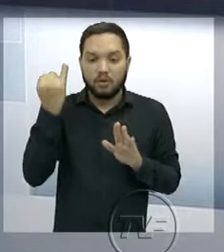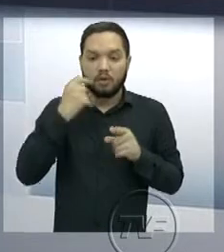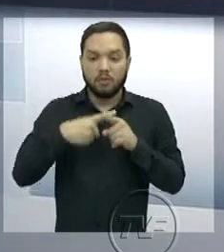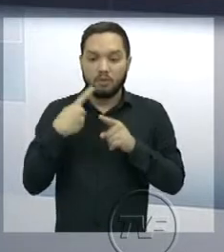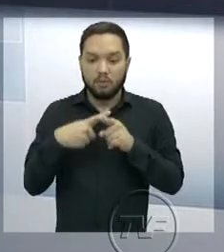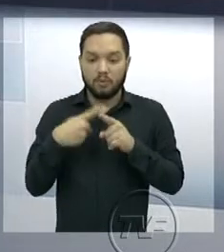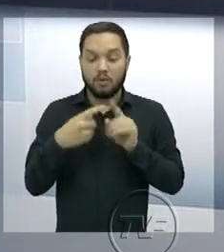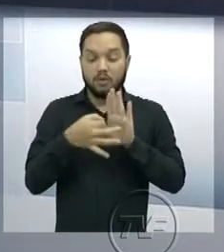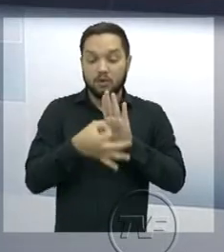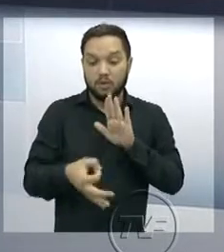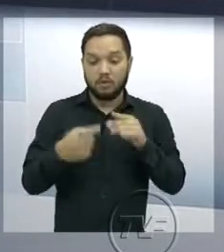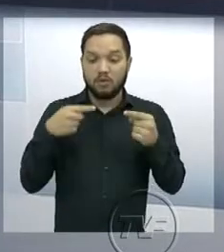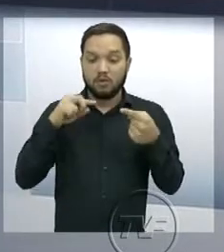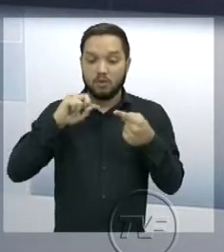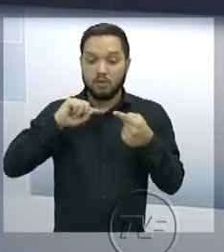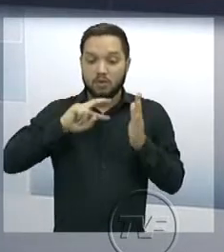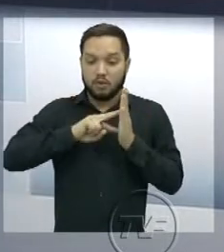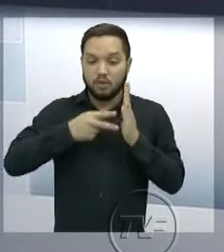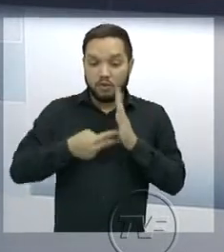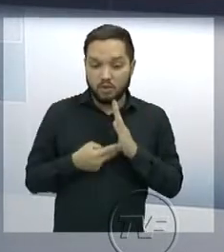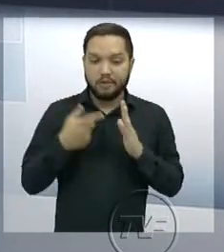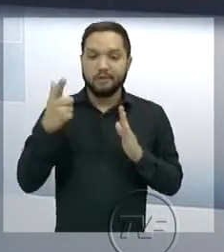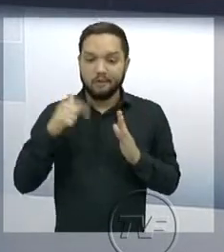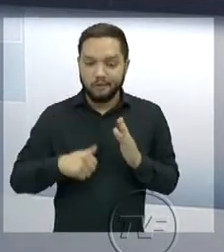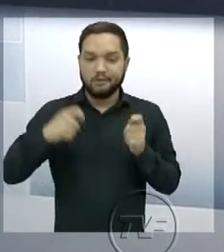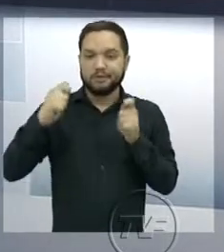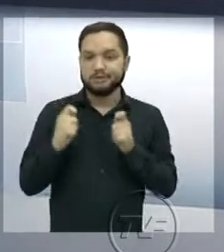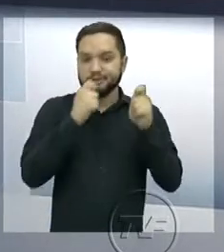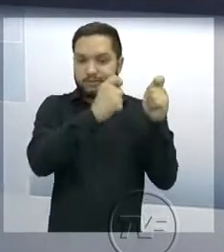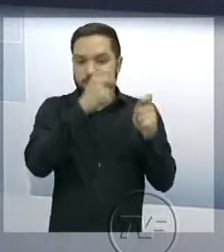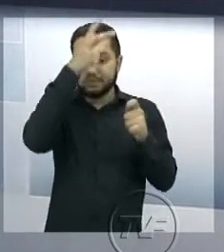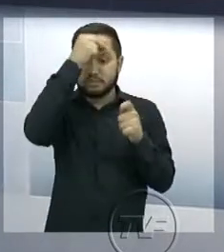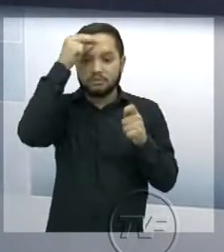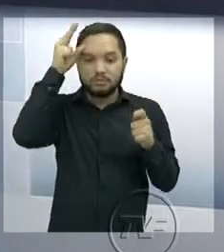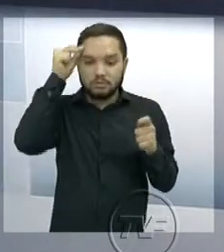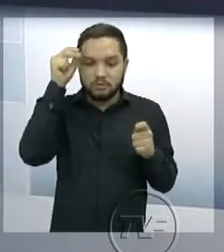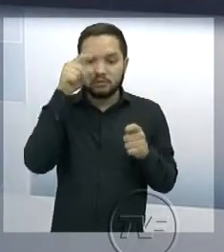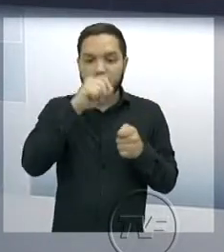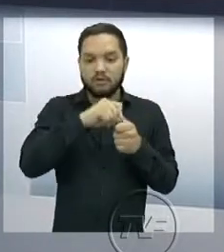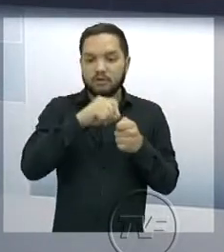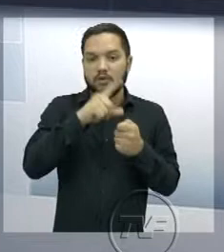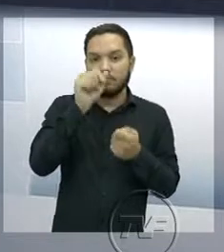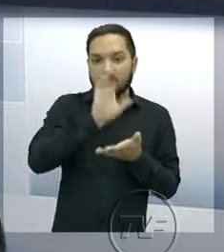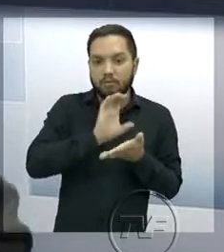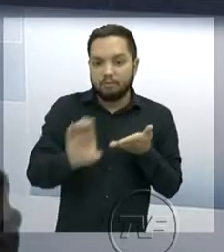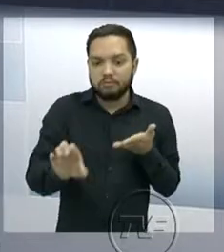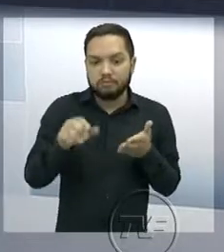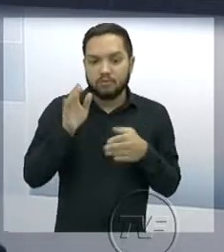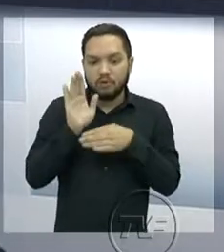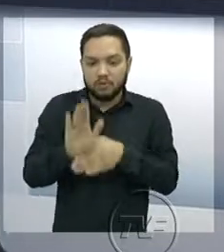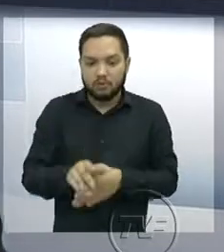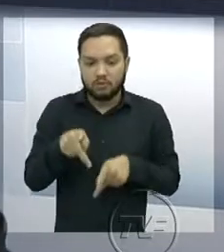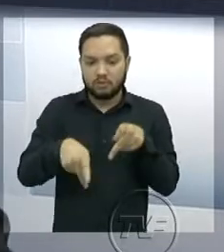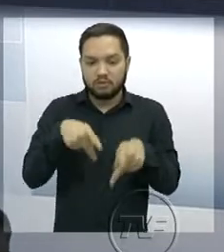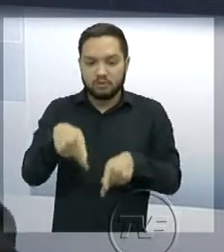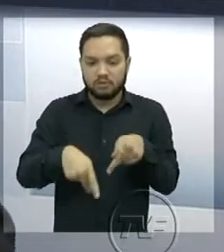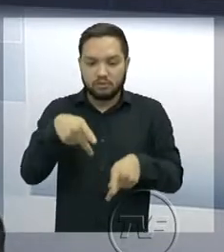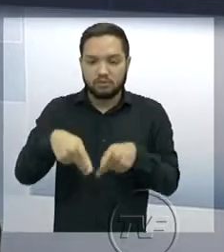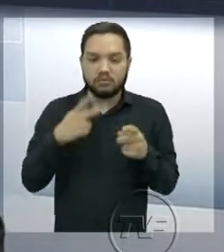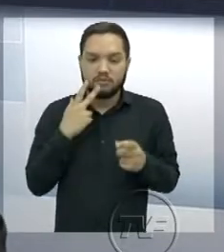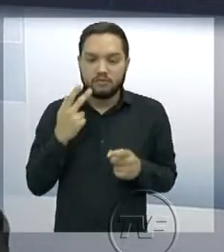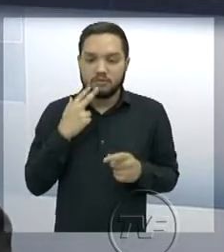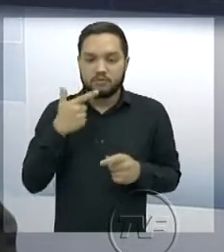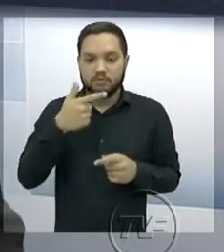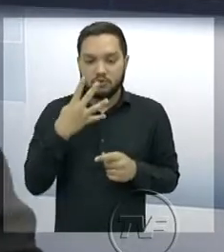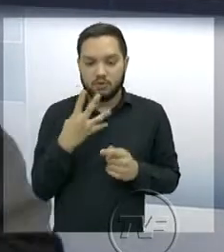indica, orienta a gestão municipal onde ela deve aplicar um determinado recurso em benefício da população e